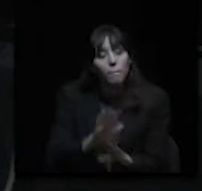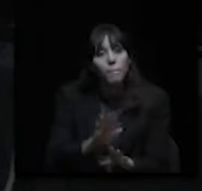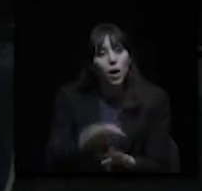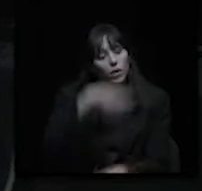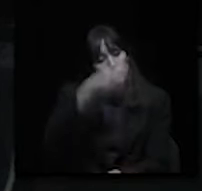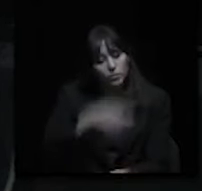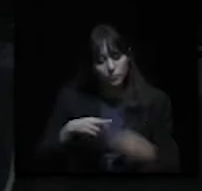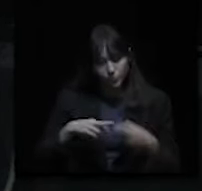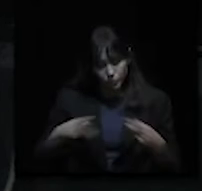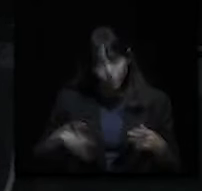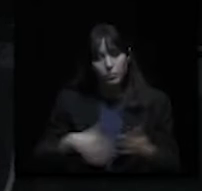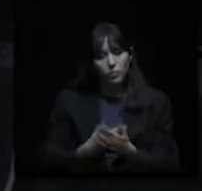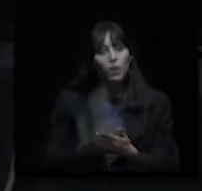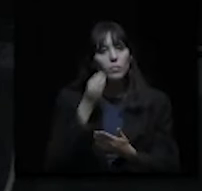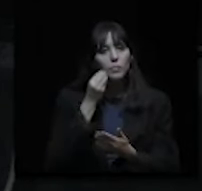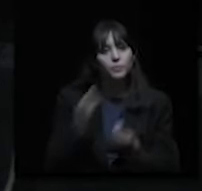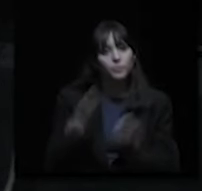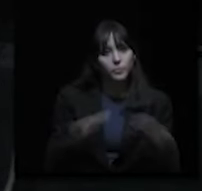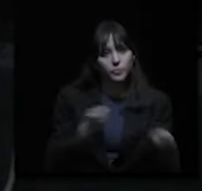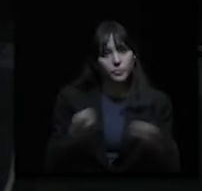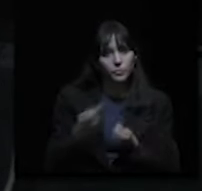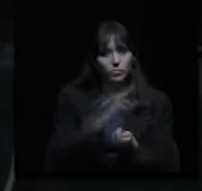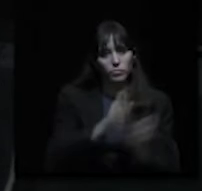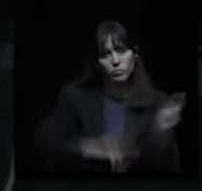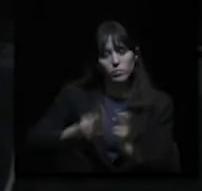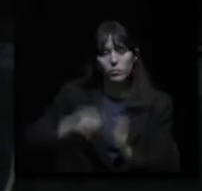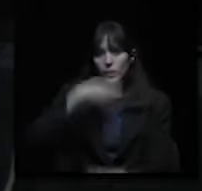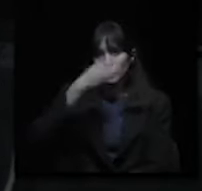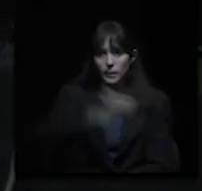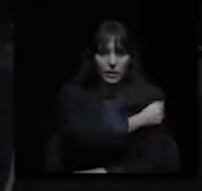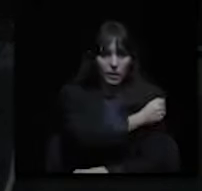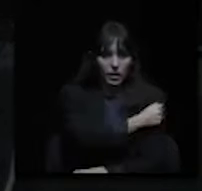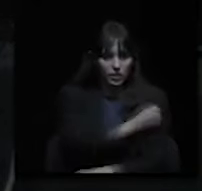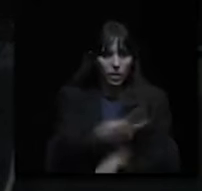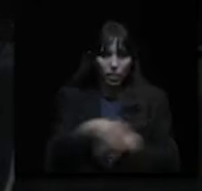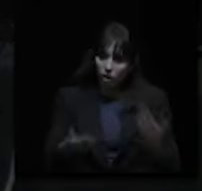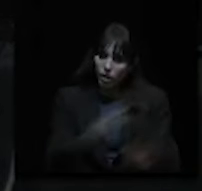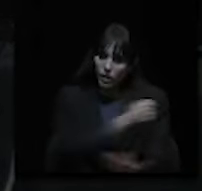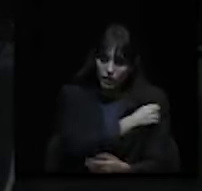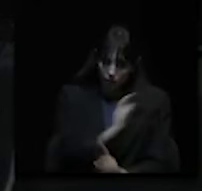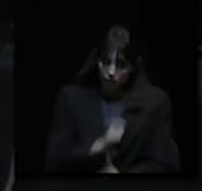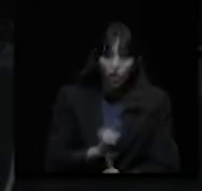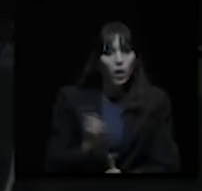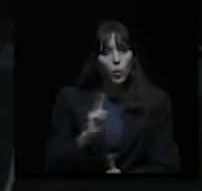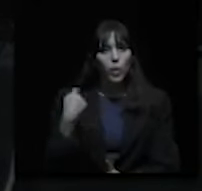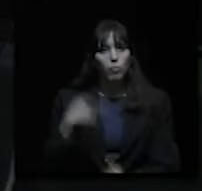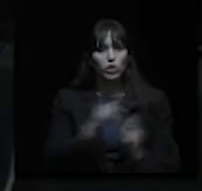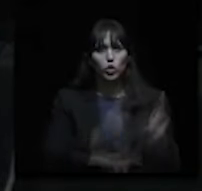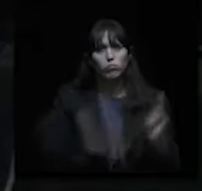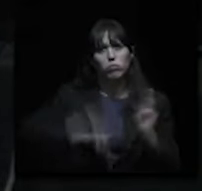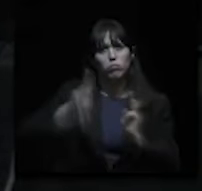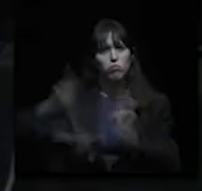Municipal encontrar as soluções para combater a especulação imobiliária em Lisboa e garantir que uma casa é, sobretudo, uma casa e não um bem